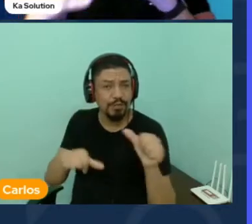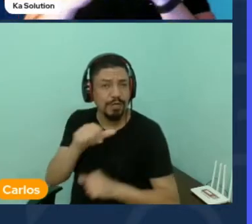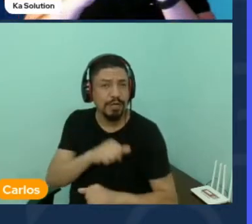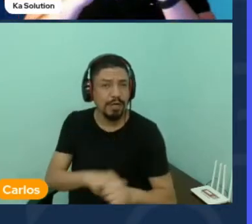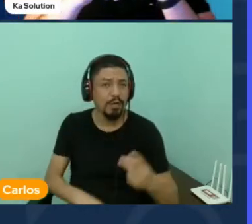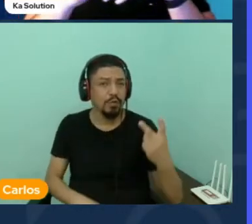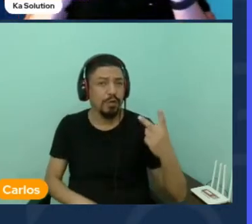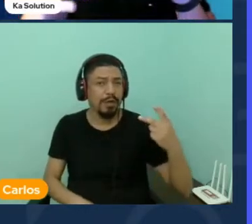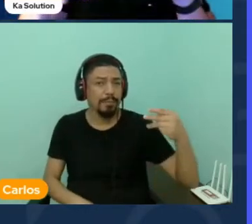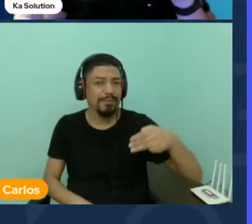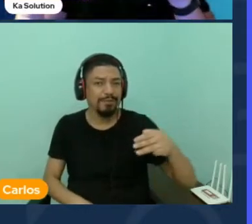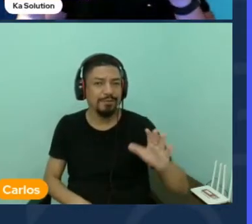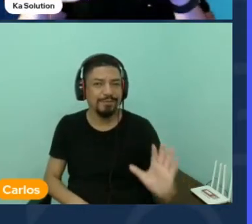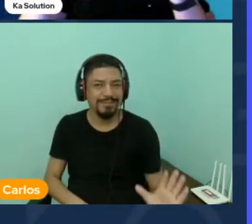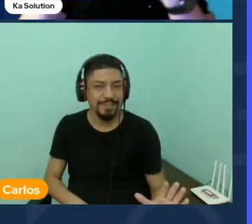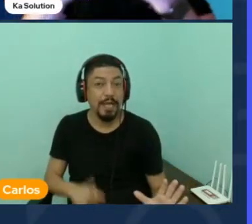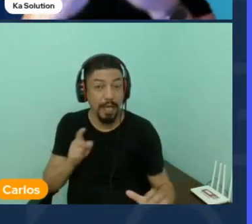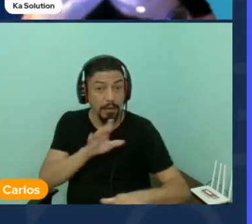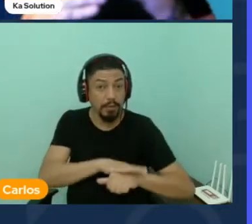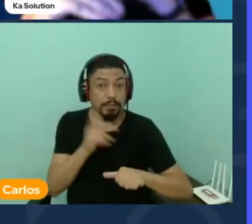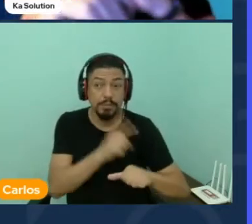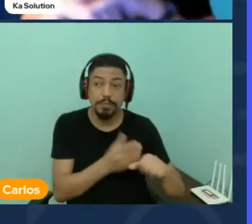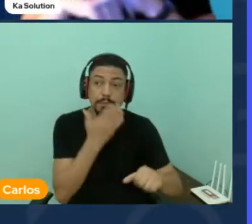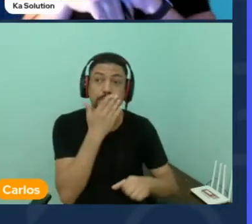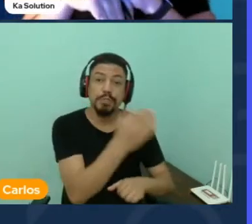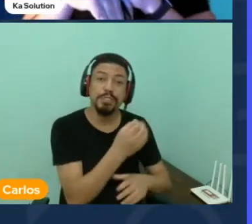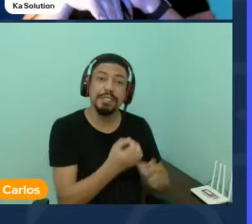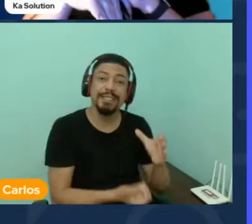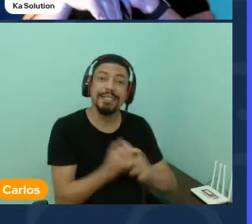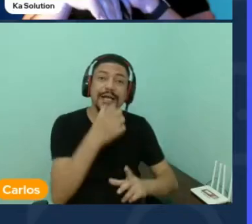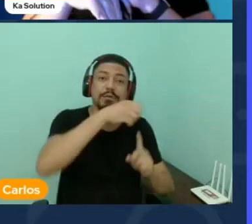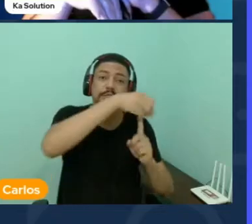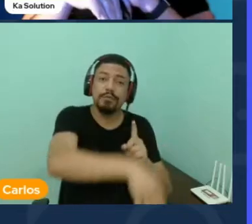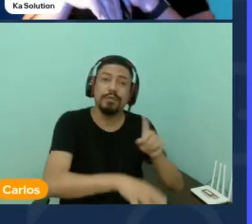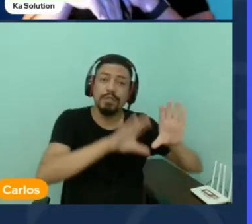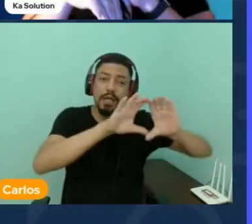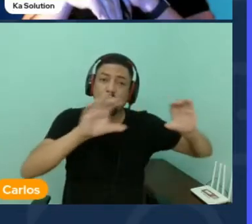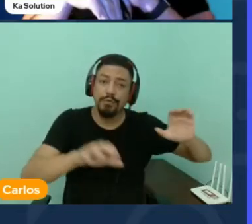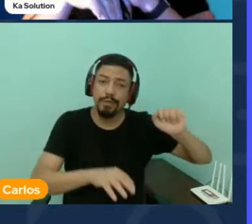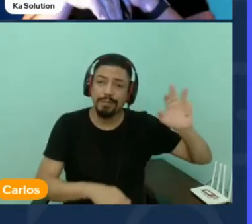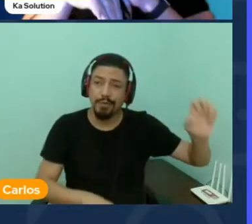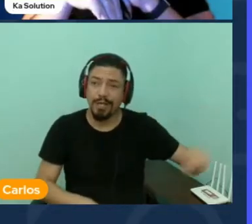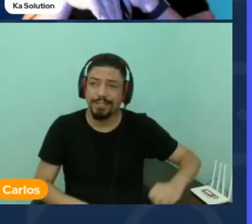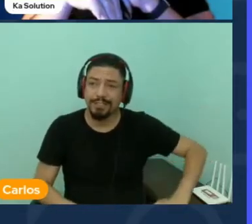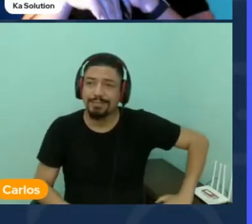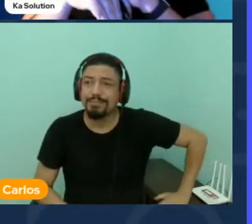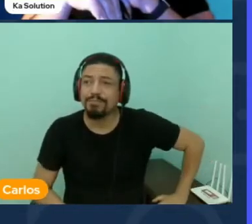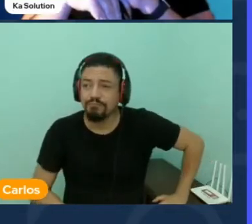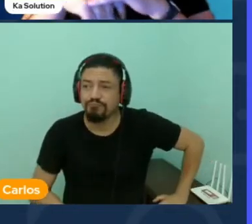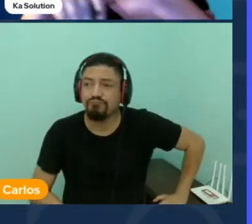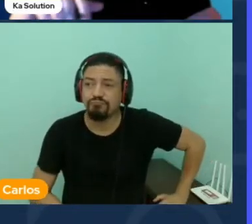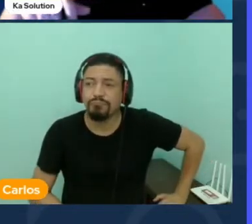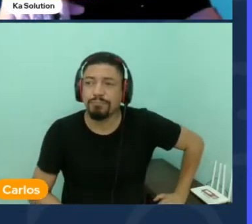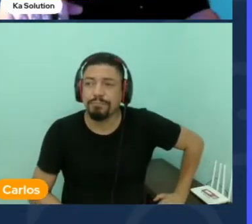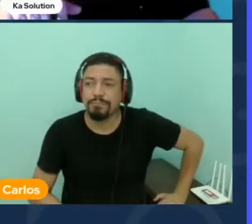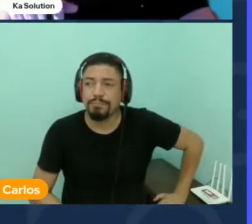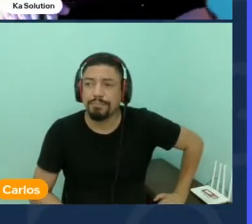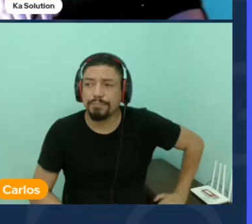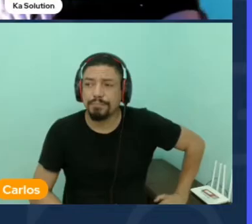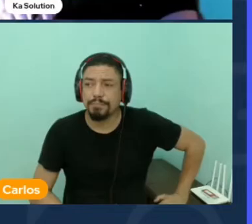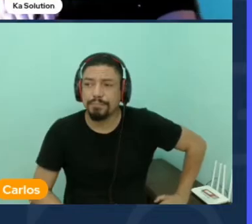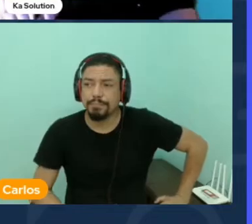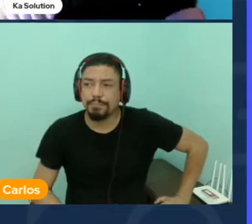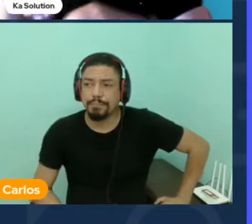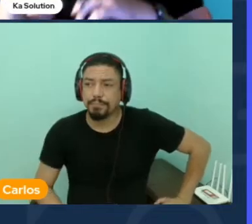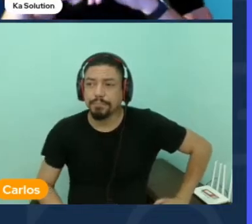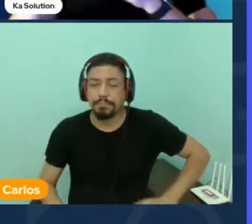2 minutos. Esse é o tempo de criar um servidor na nuvem da AWS. E quando a gente